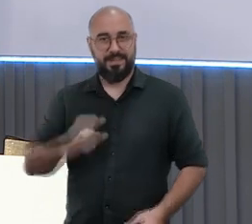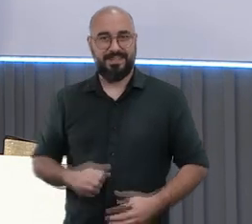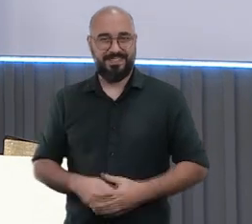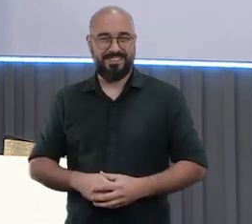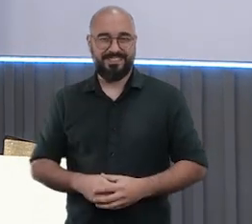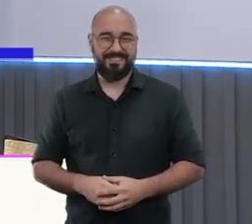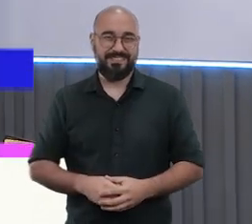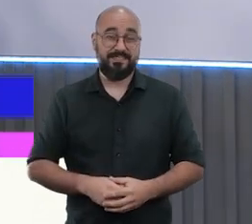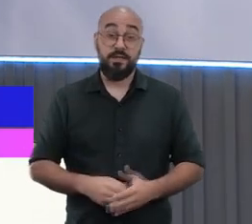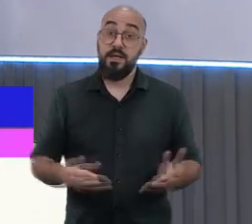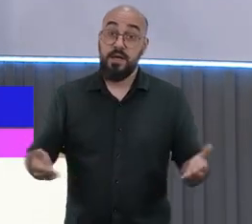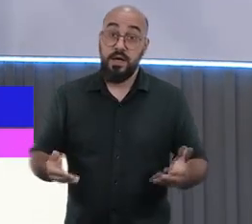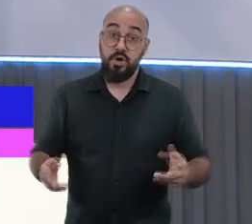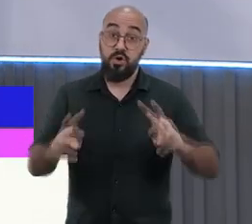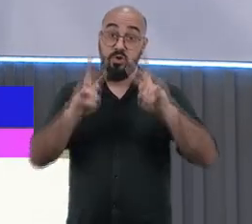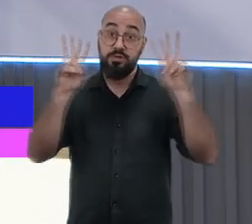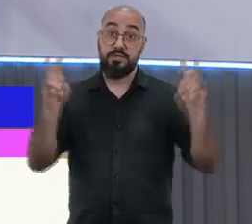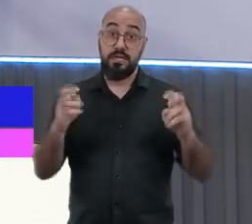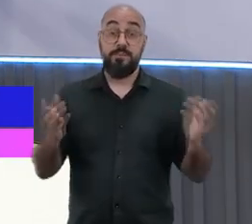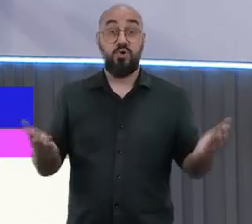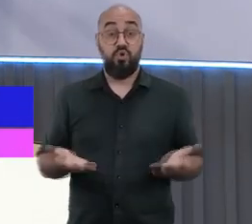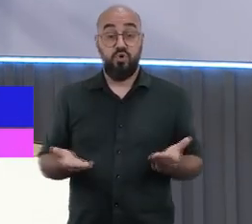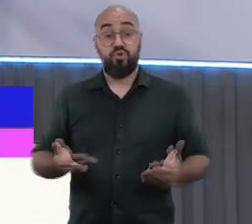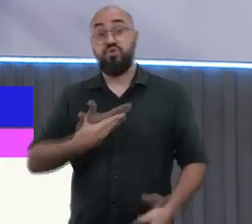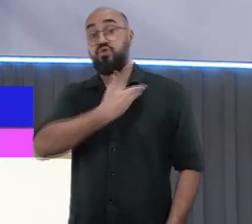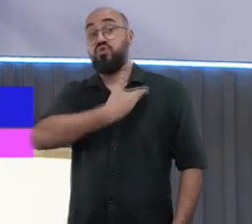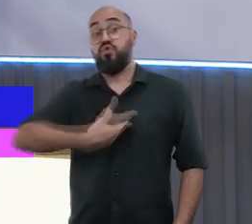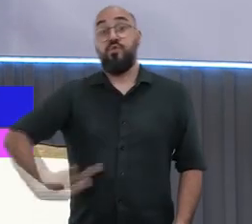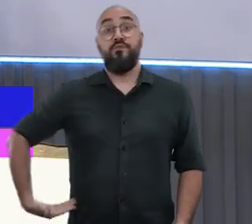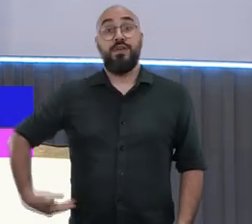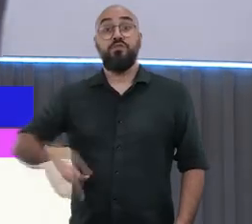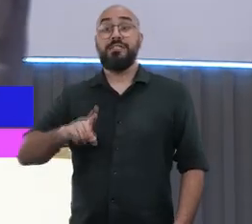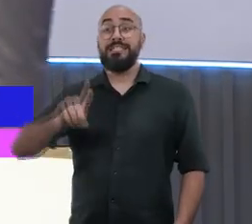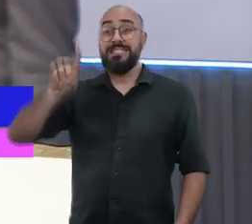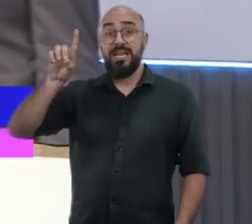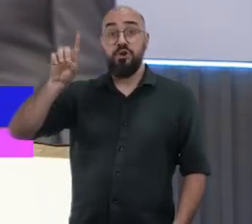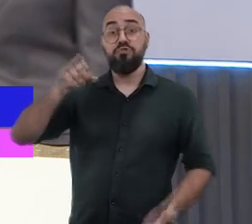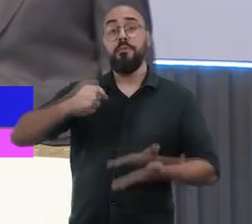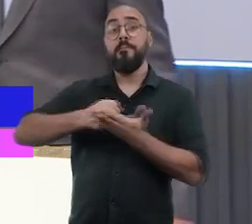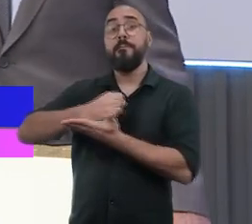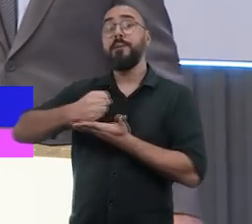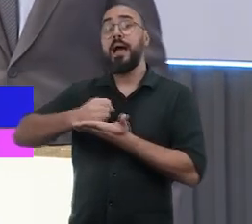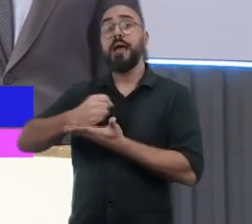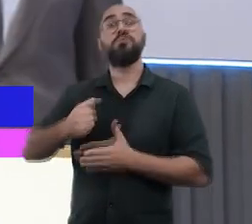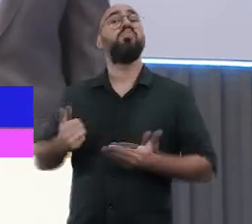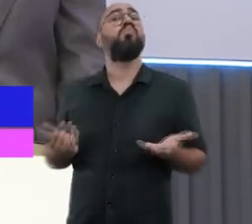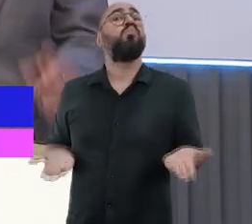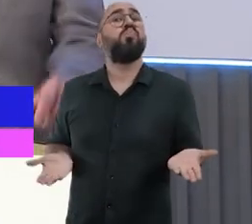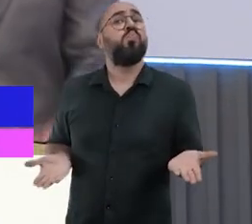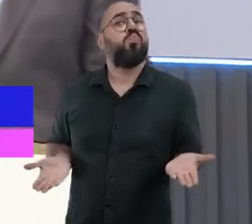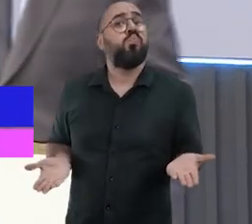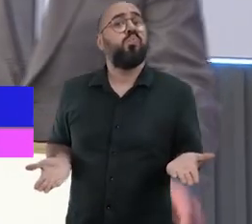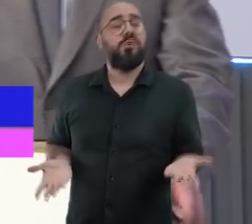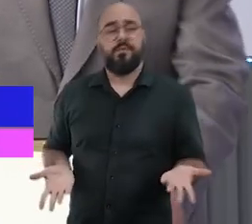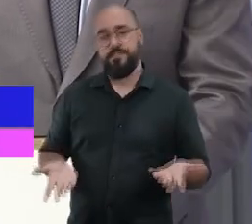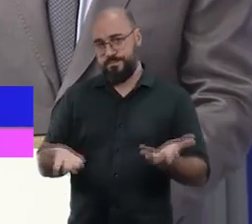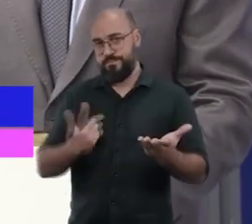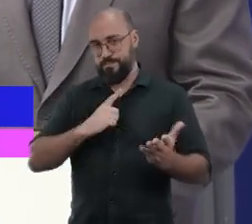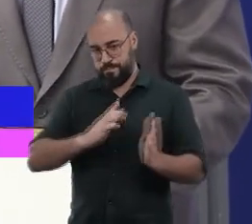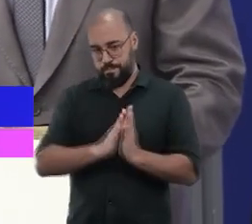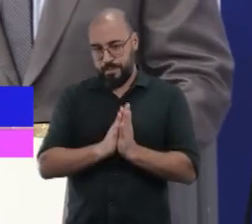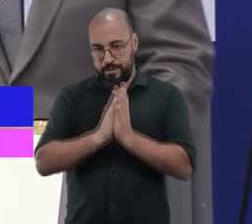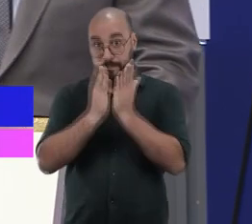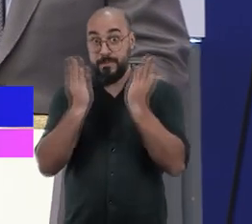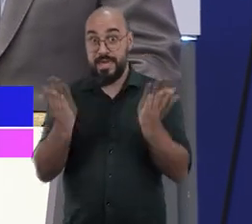vamos para o tema de hoje, vamos falar sobre o fundamento do governo de Deus. Eu estou com a minha Bíblia aqui, espero que